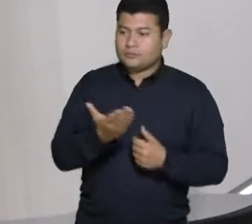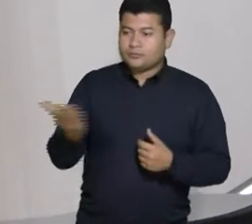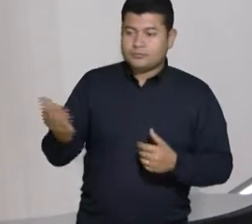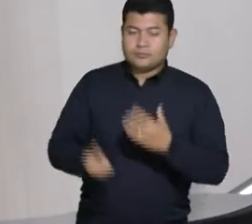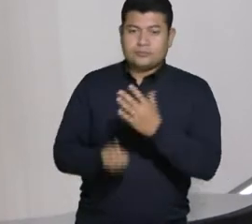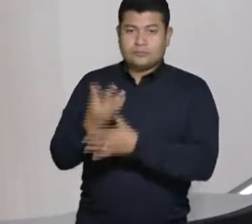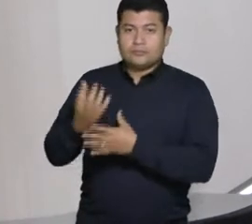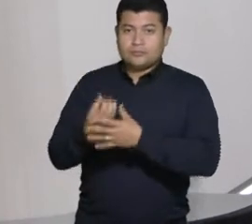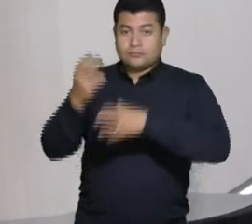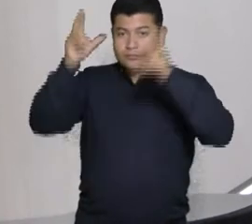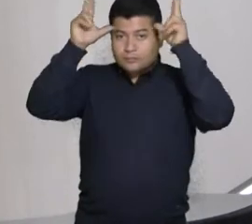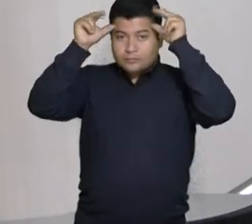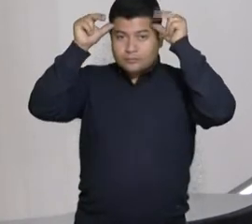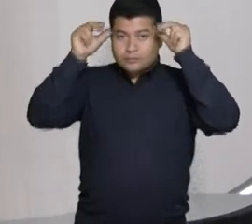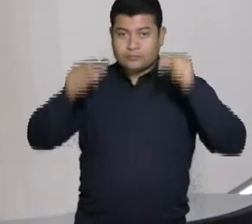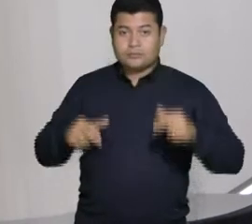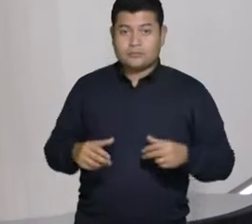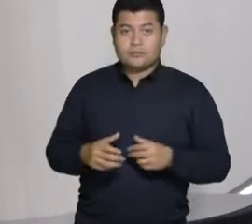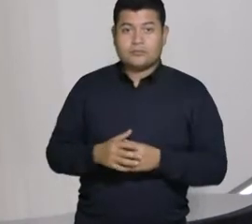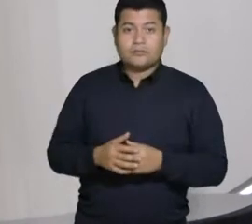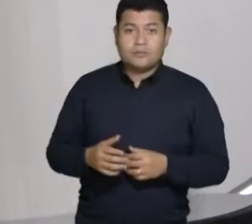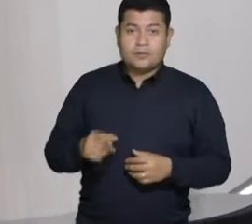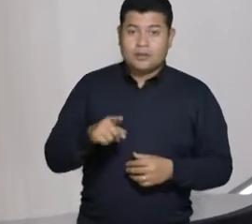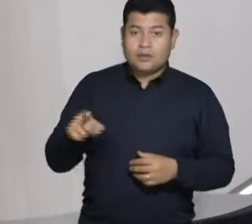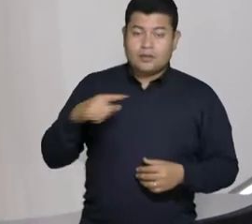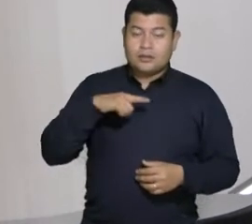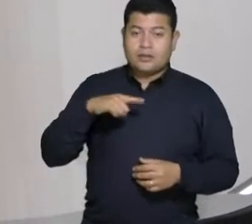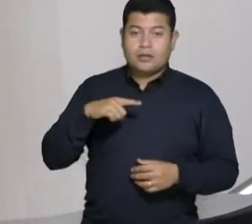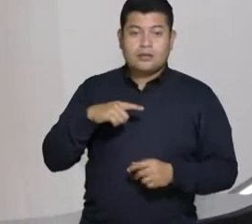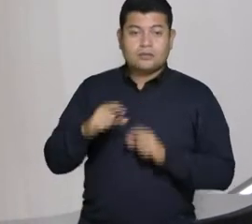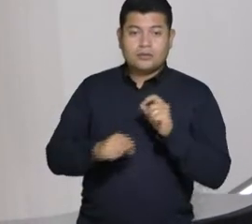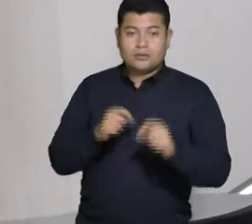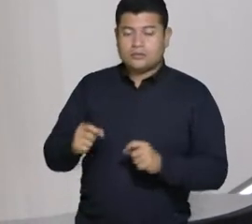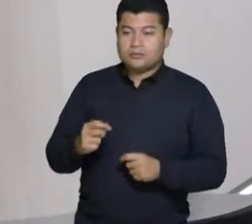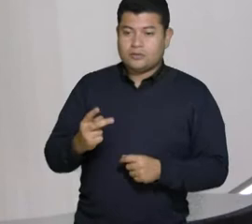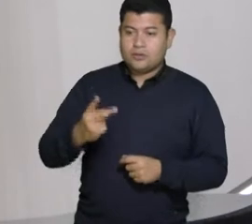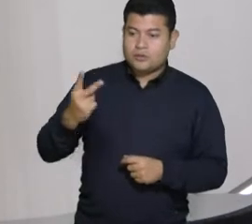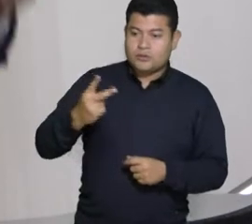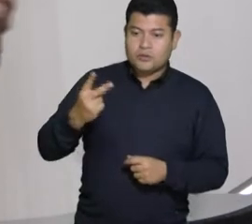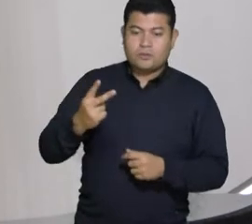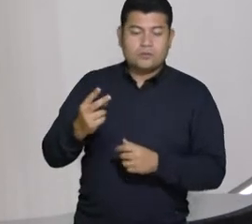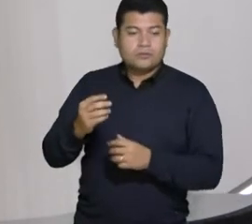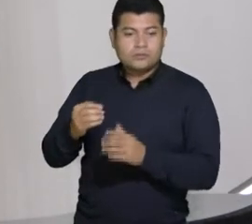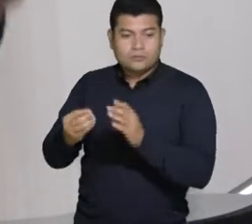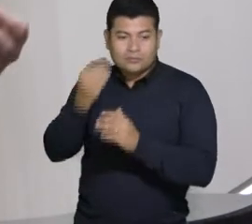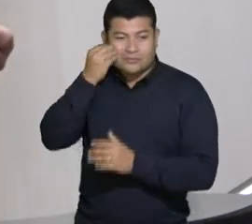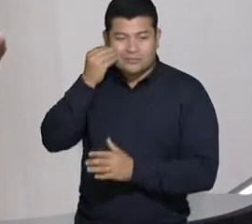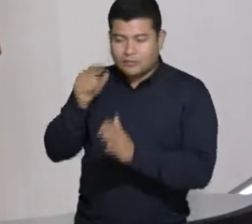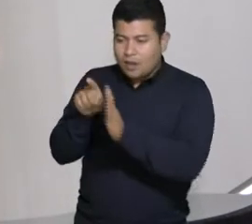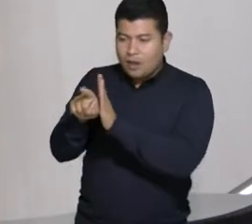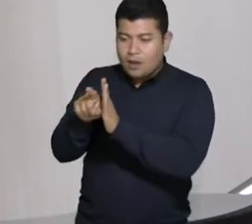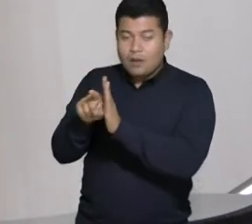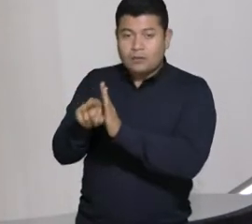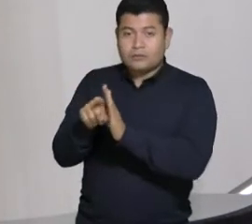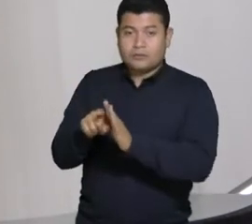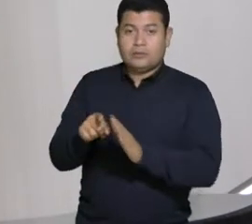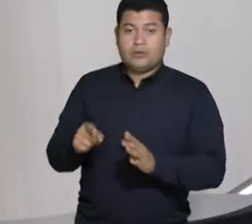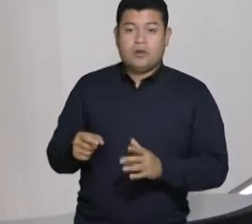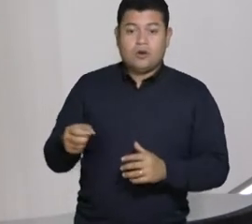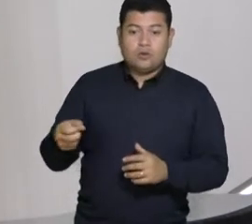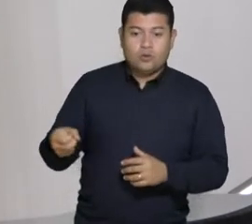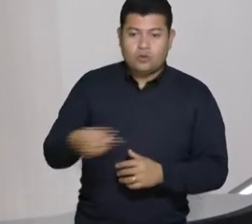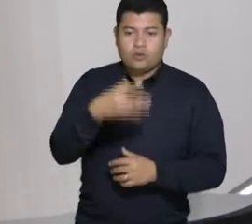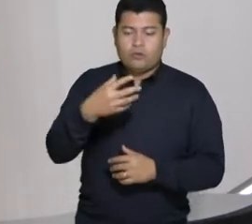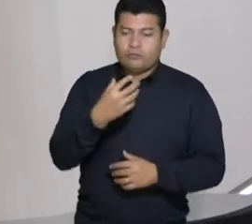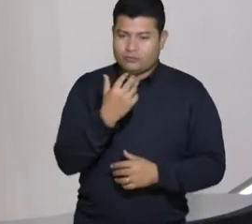de animais é para que tenha um reteste aceito com uma nova coleta sanguínea E aí sim comprovada a doença de mormo